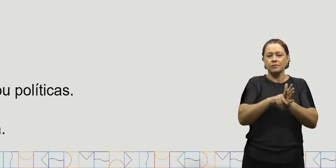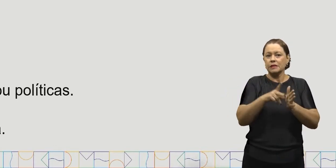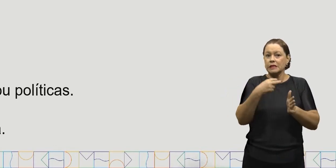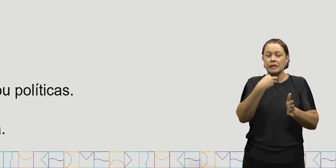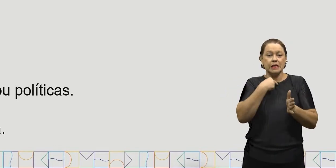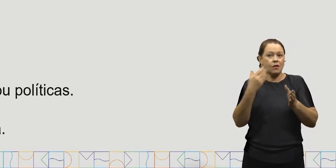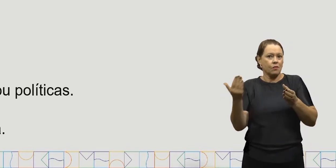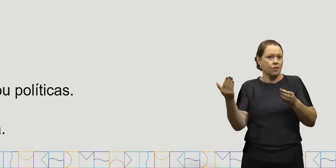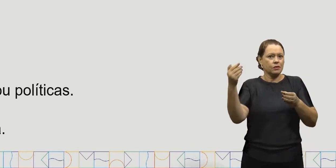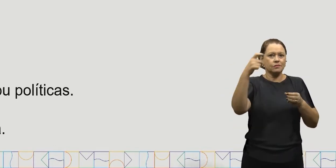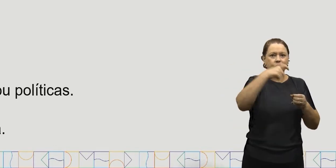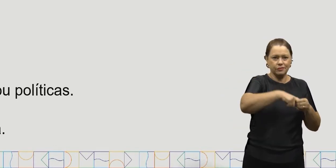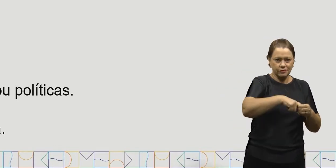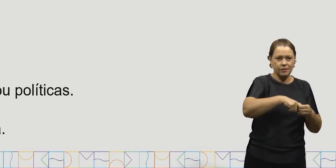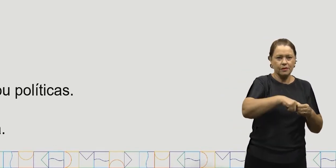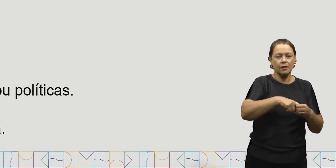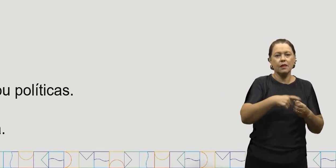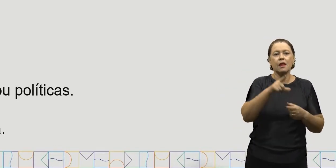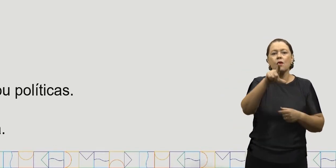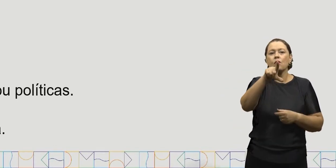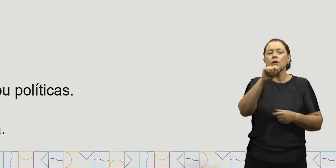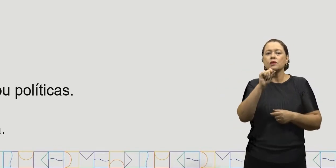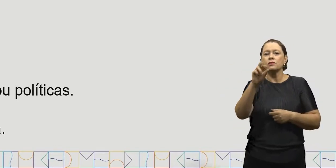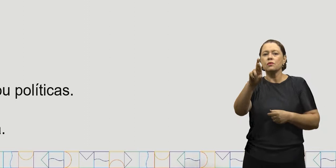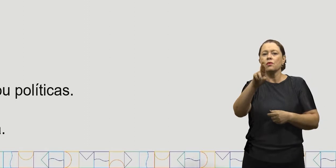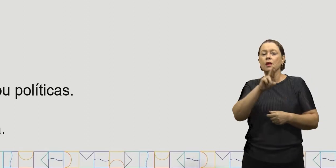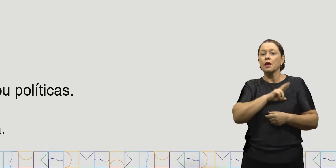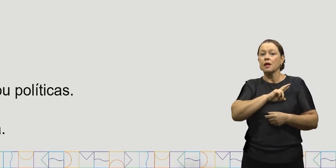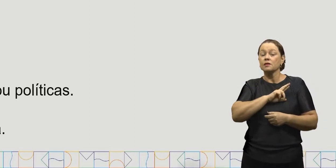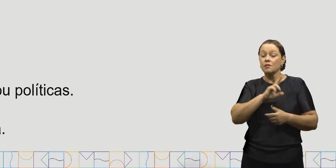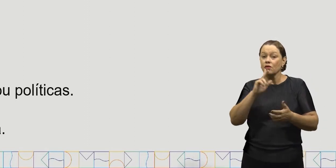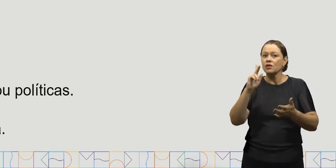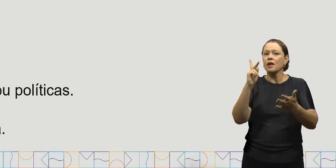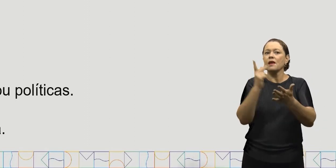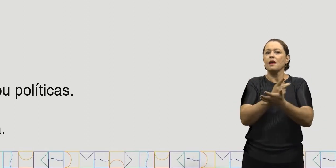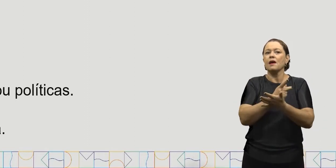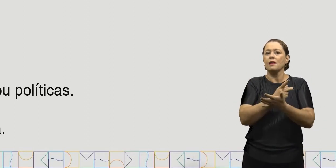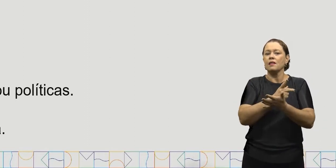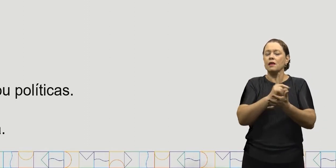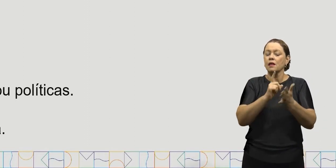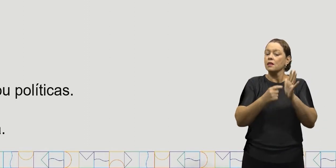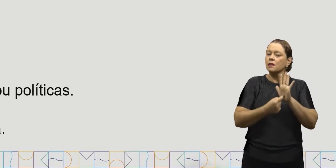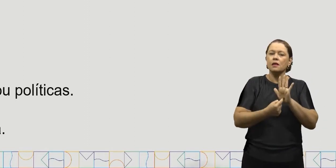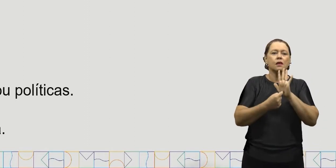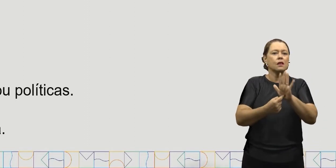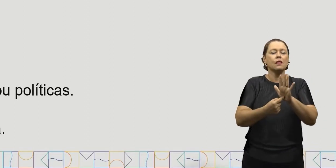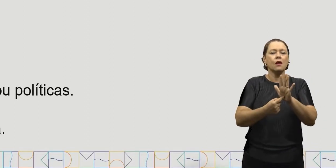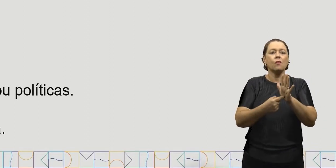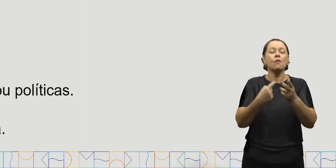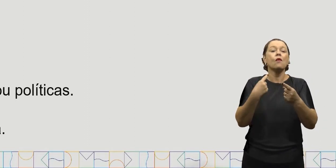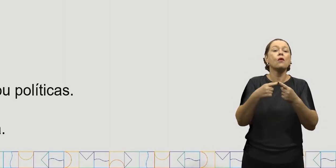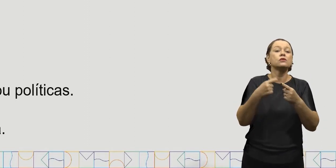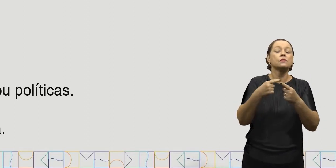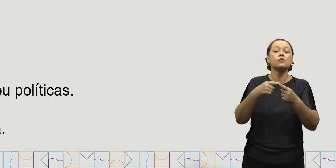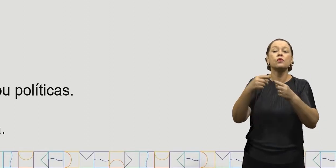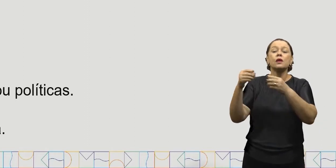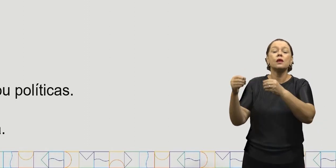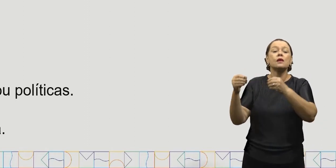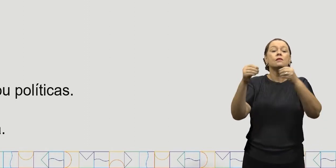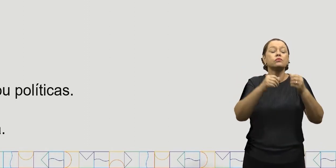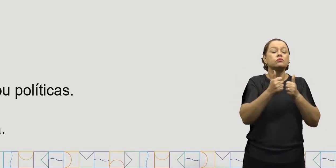pode regressar ao mesmo. Assinale a alternativa que não indica um motivo determinante